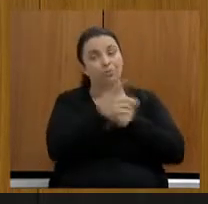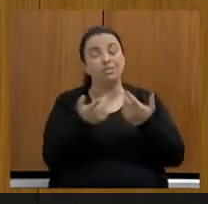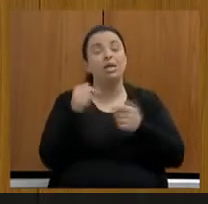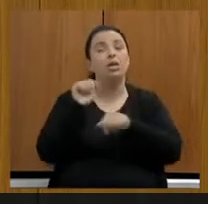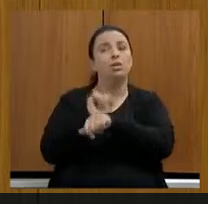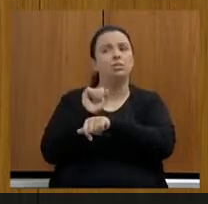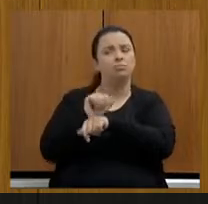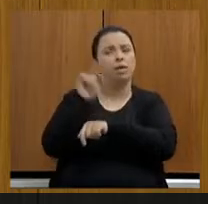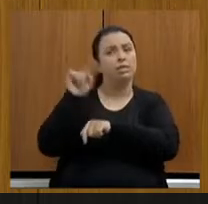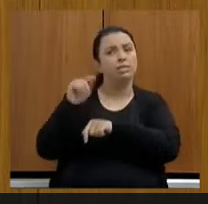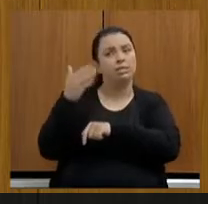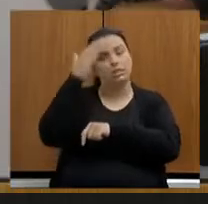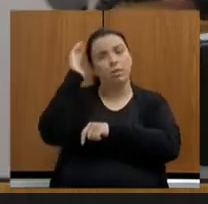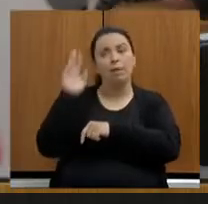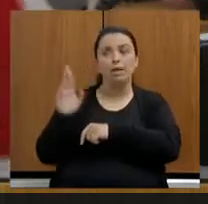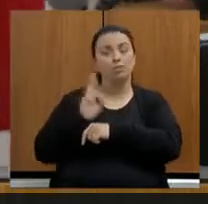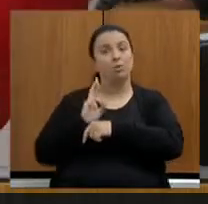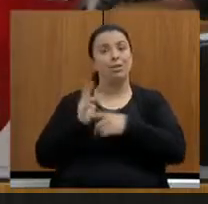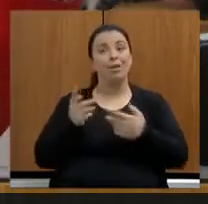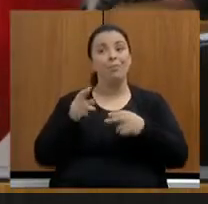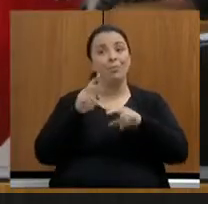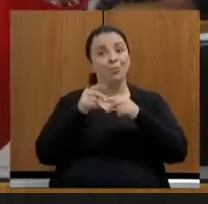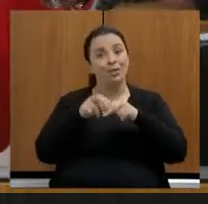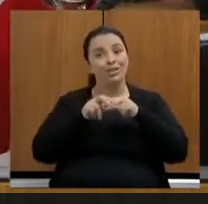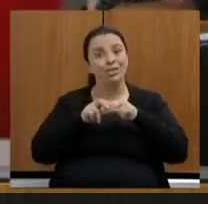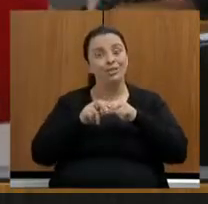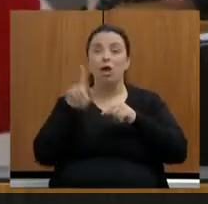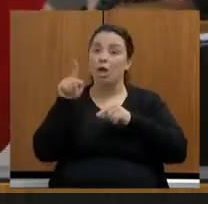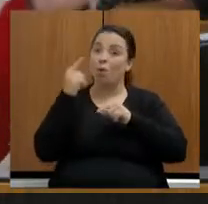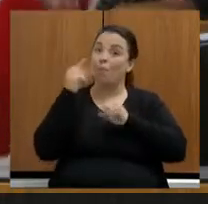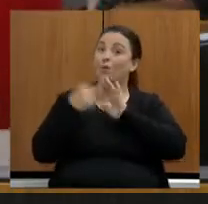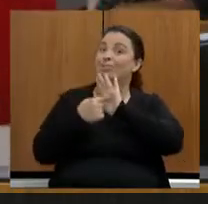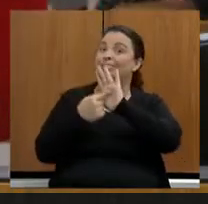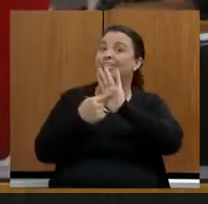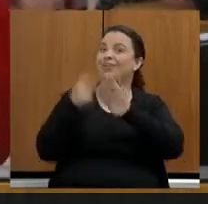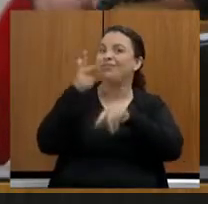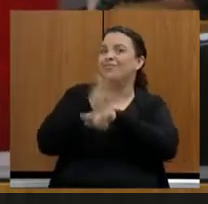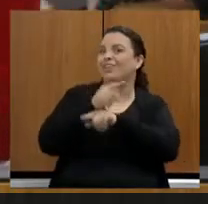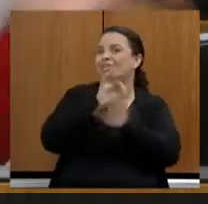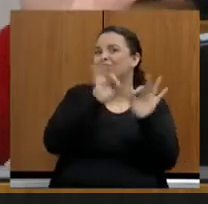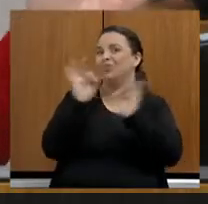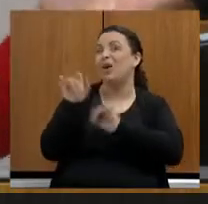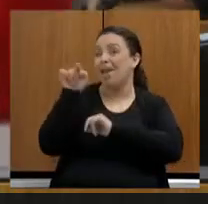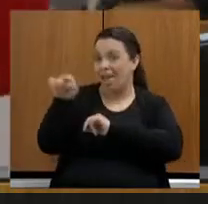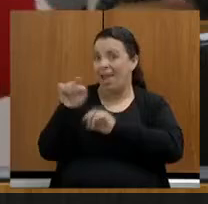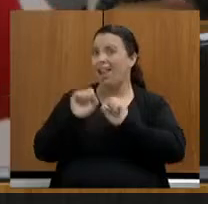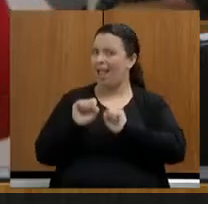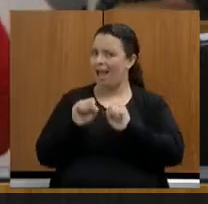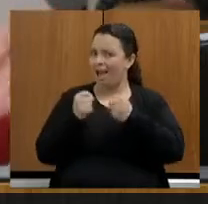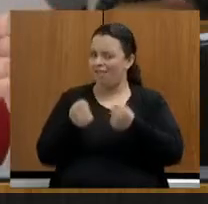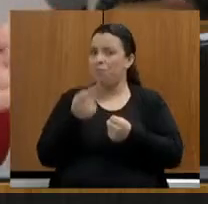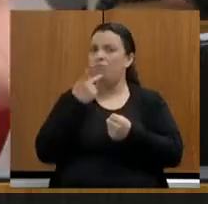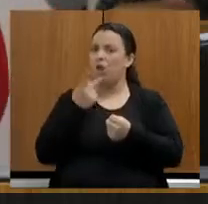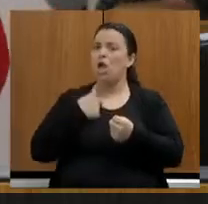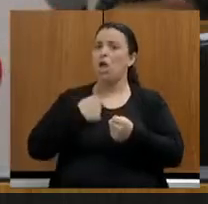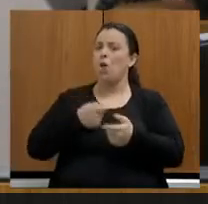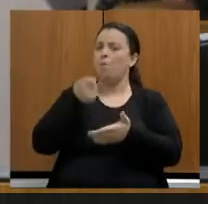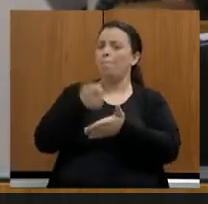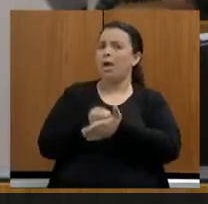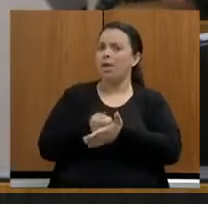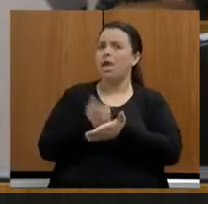tomarmos as medidas cabíveis porque ele afirmou por isso que eu pus o vídeo ele afirmou que pagou uma ajuda de custo para as professoras